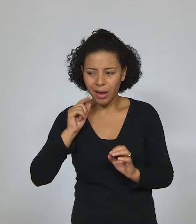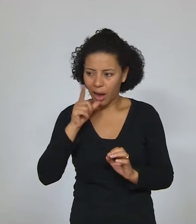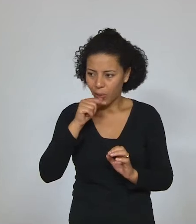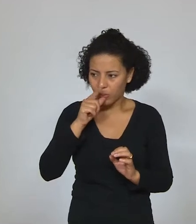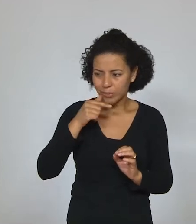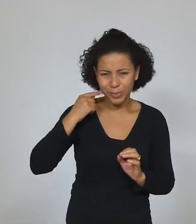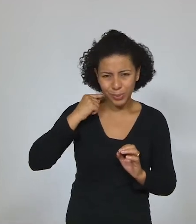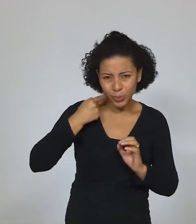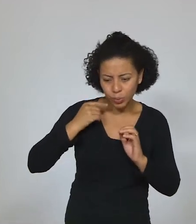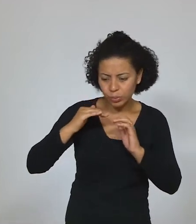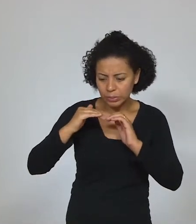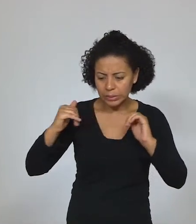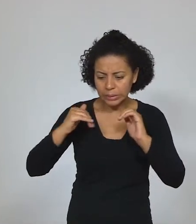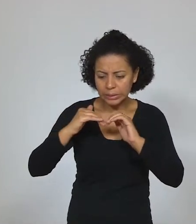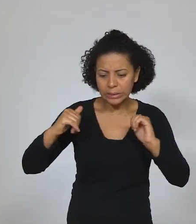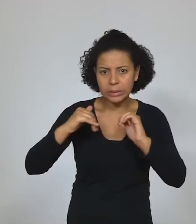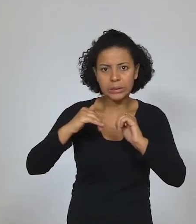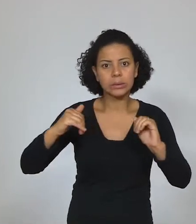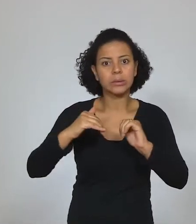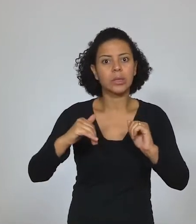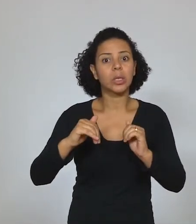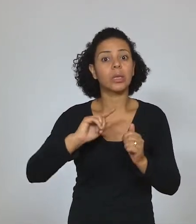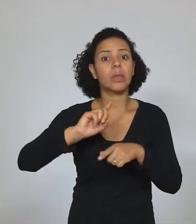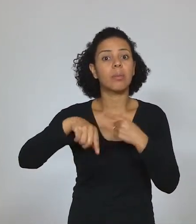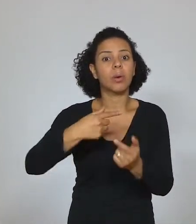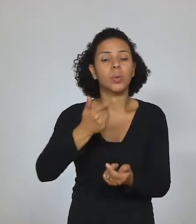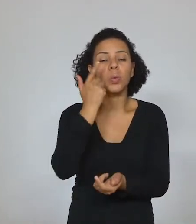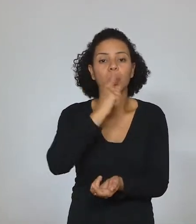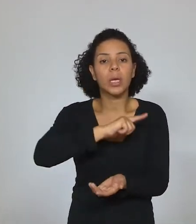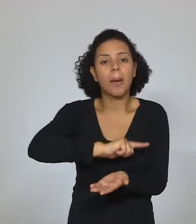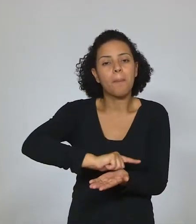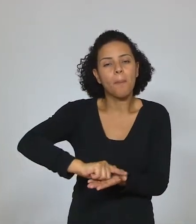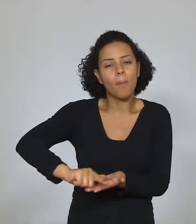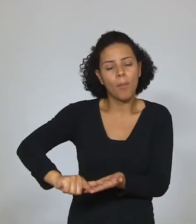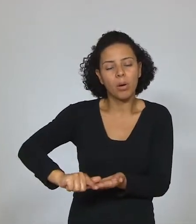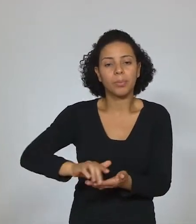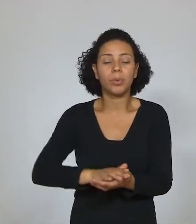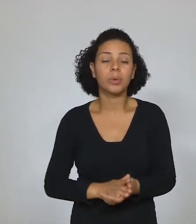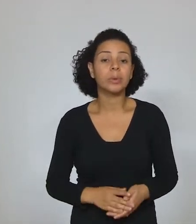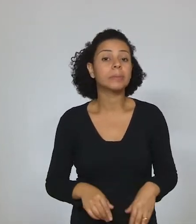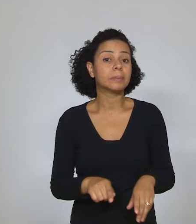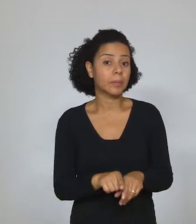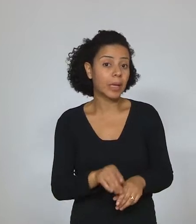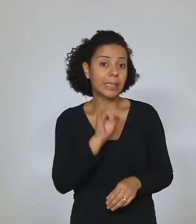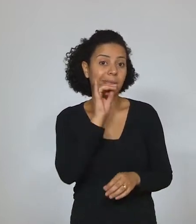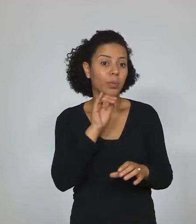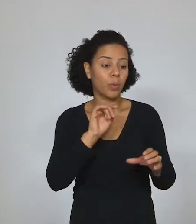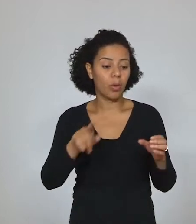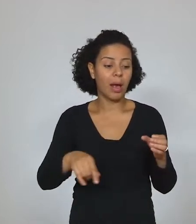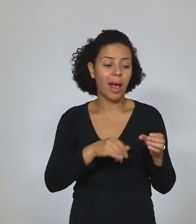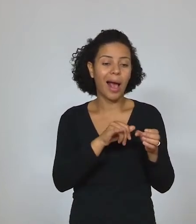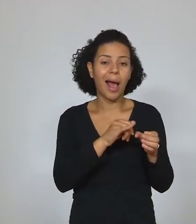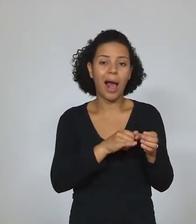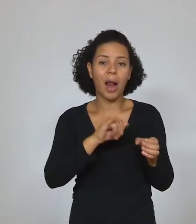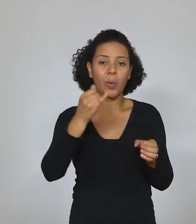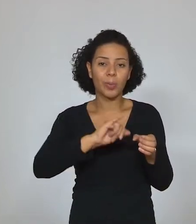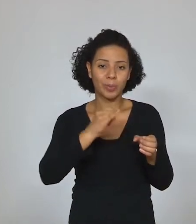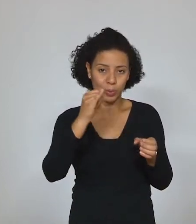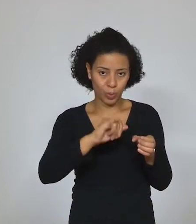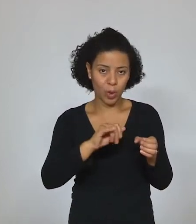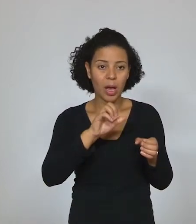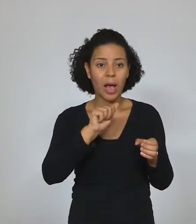alumínio na qual tem o refrigerante, ela não está ali pronta na natureza, mas o alumínio primeiro precisa ser extraído do minério